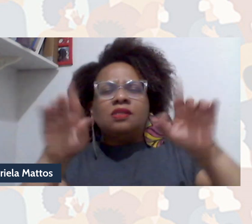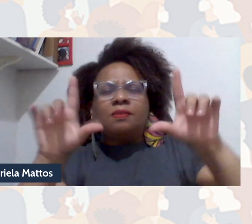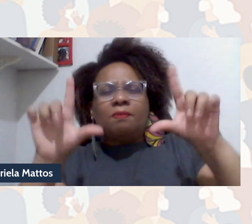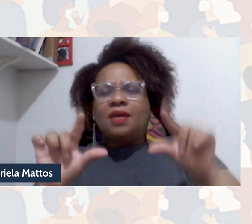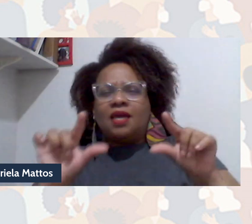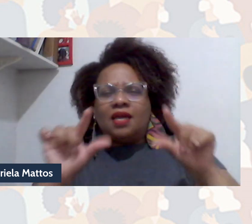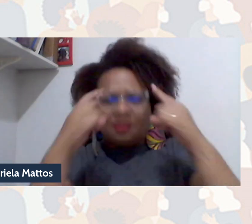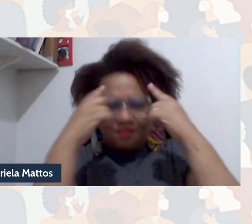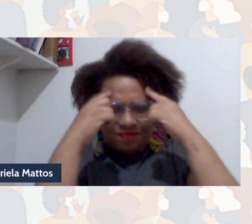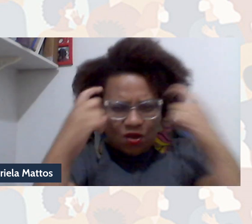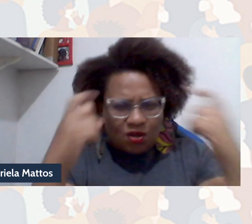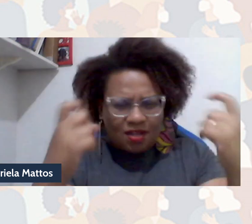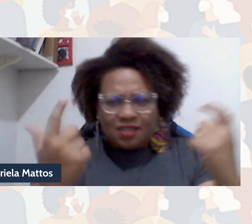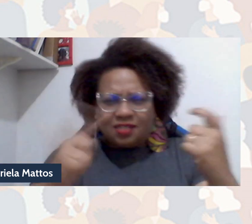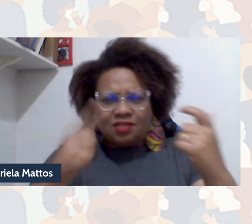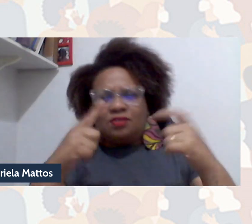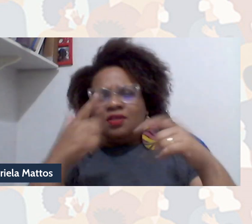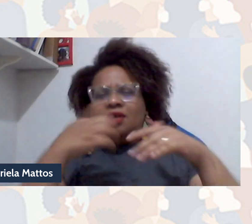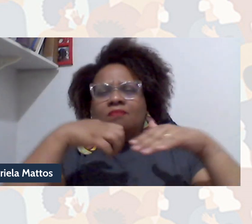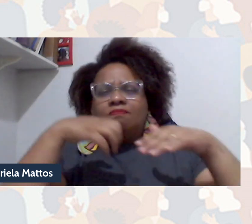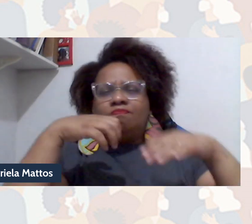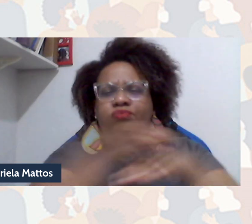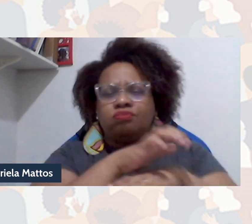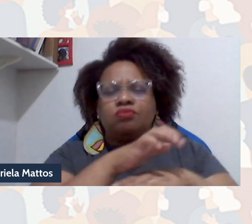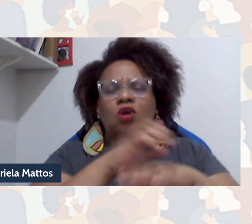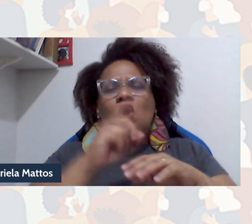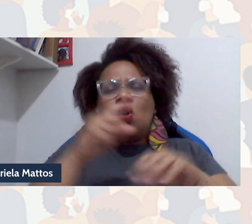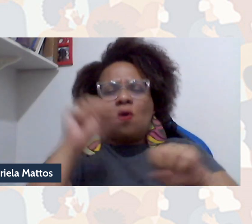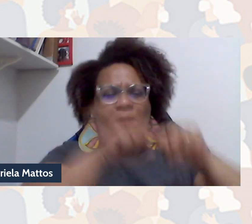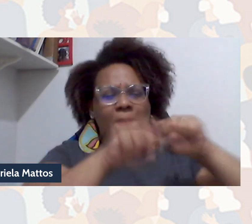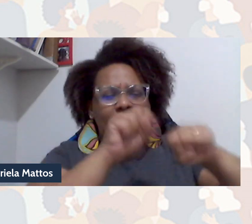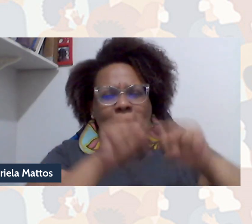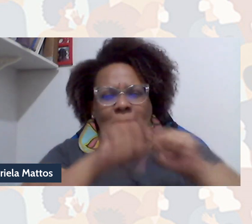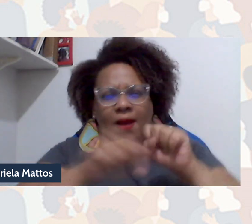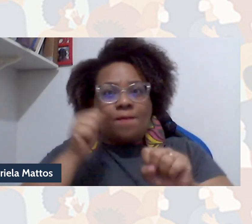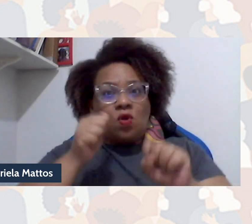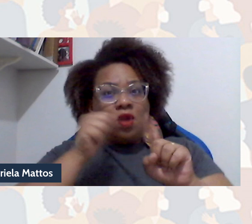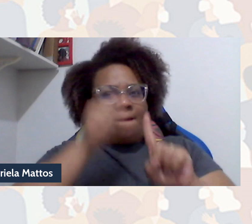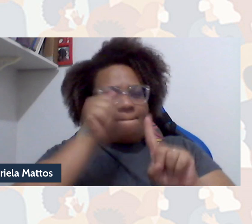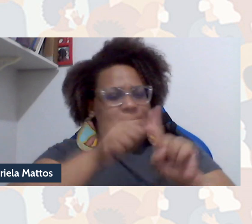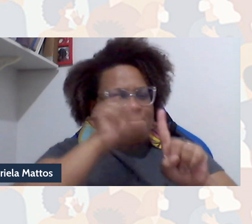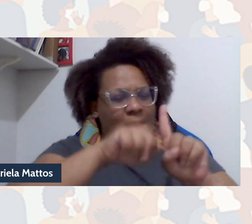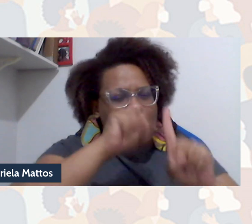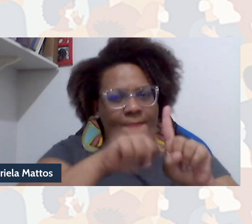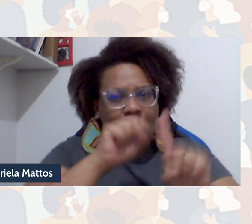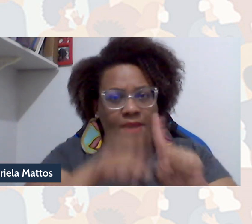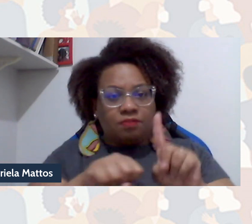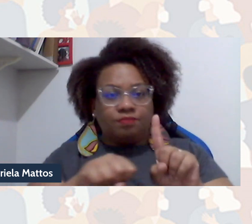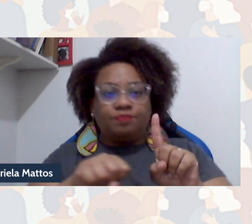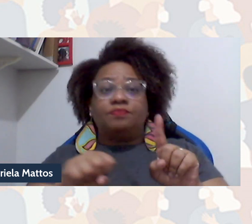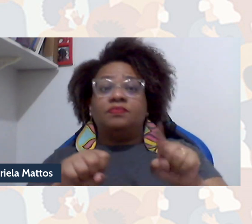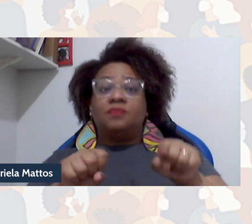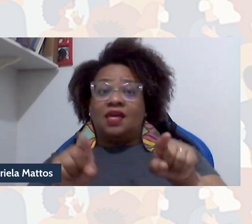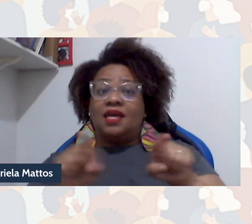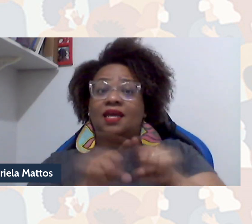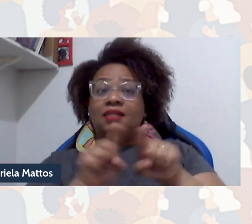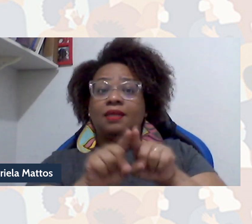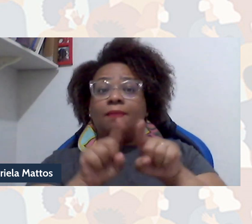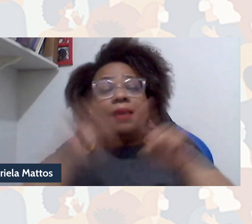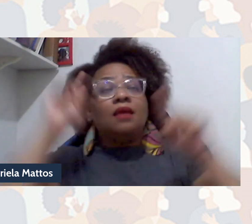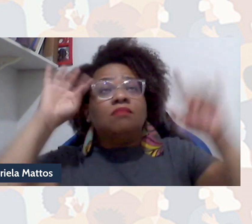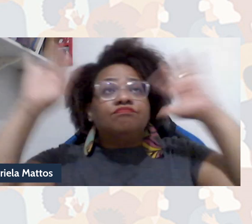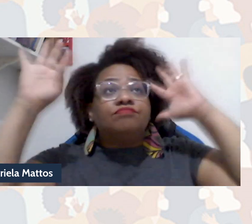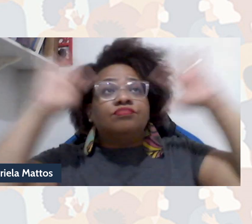doméstica, estupros ou feminicídios, sem sexismo. E a sci-fi feminista também cria distopias em que o mundo